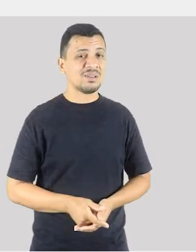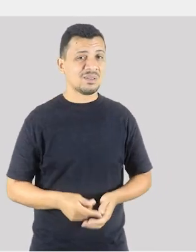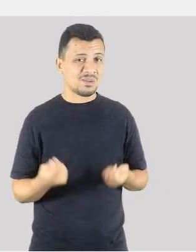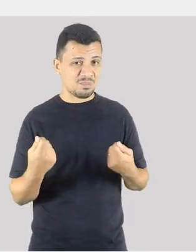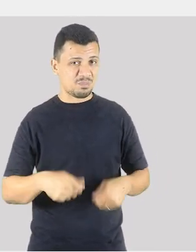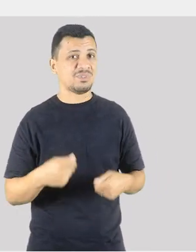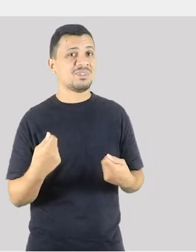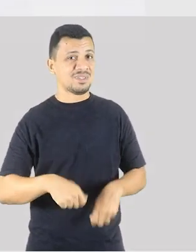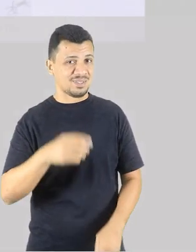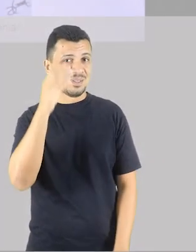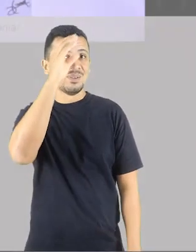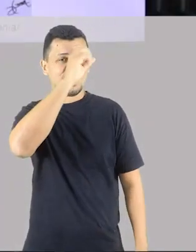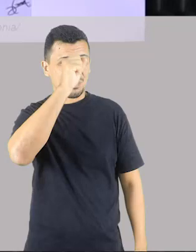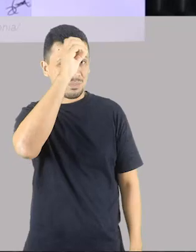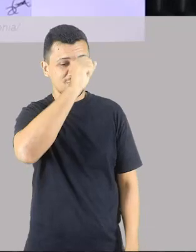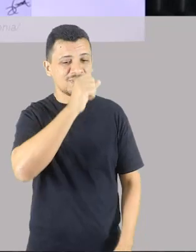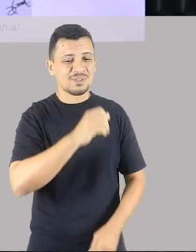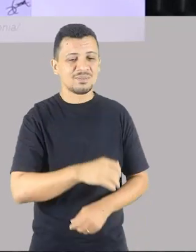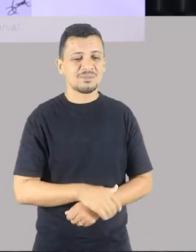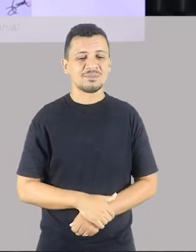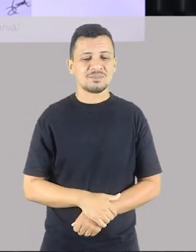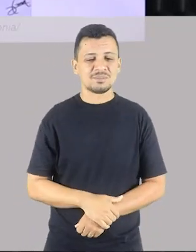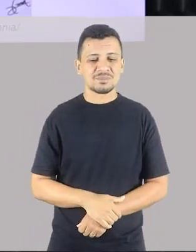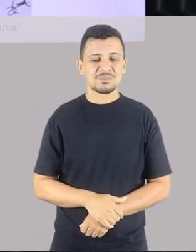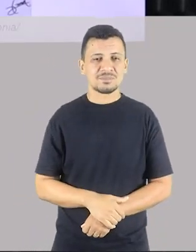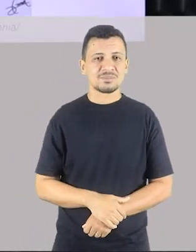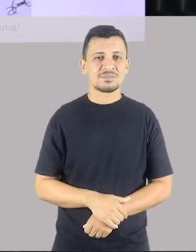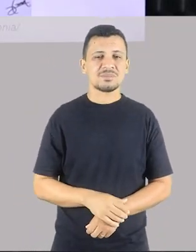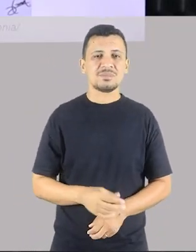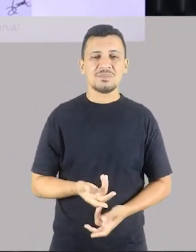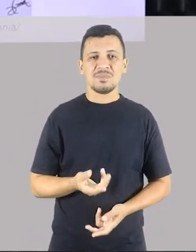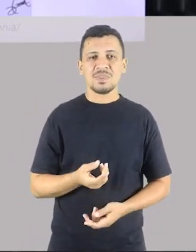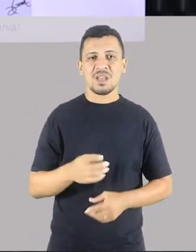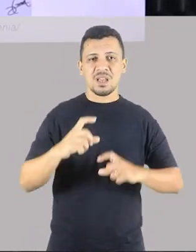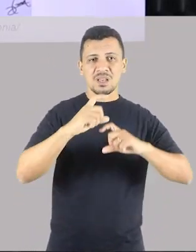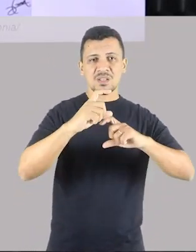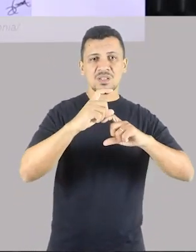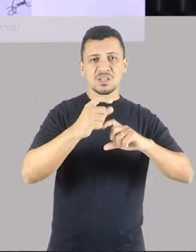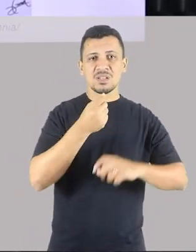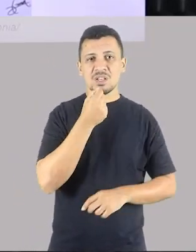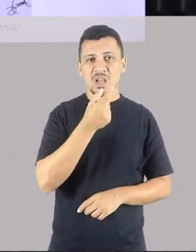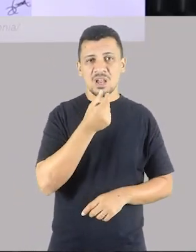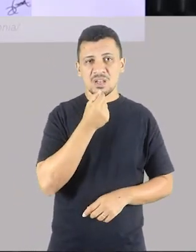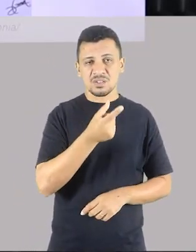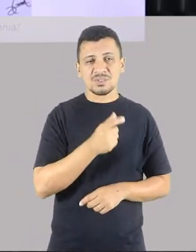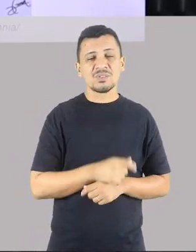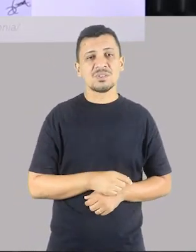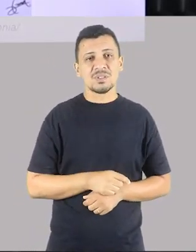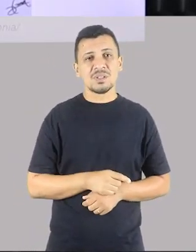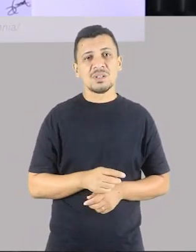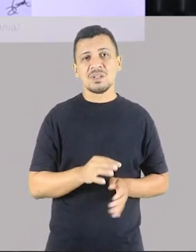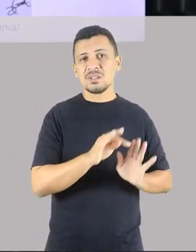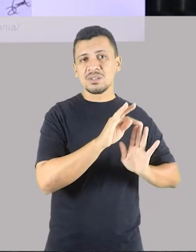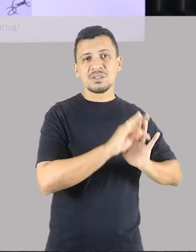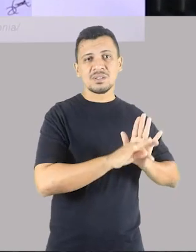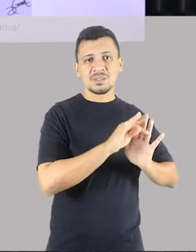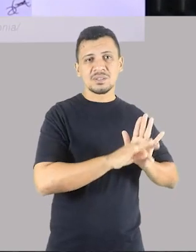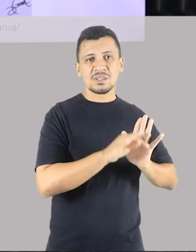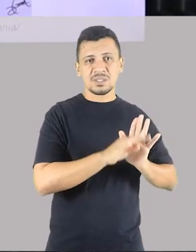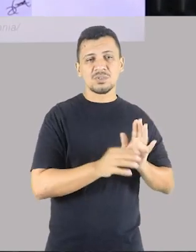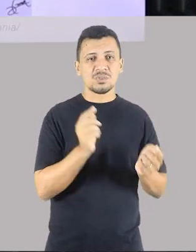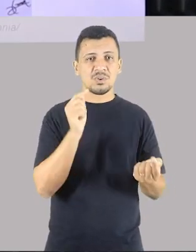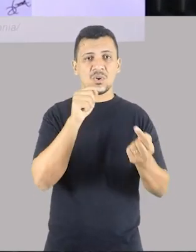aprender, tá? Notem, as charges, por serem textos de teor